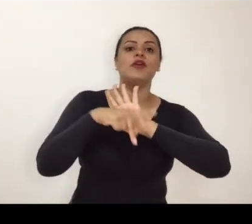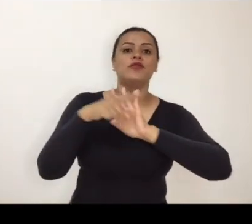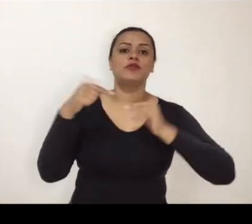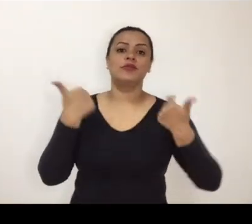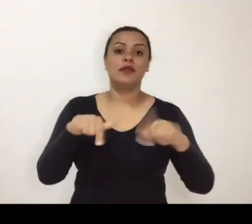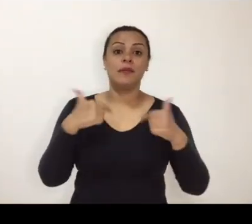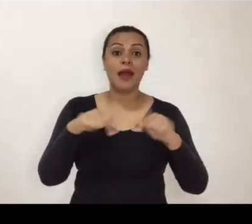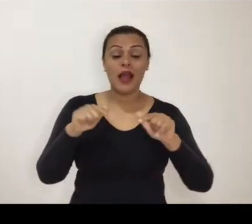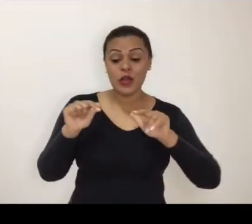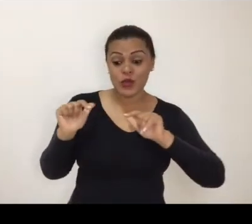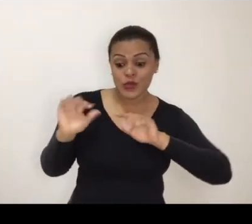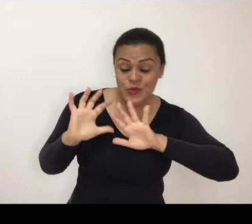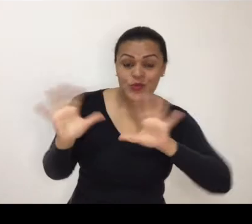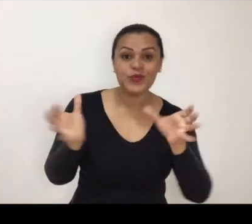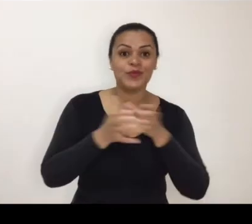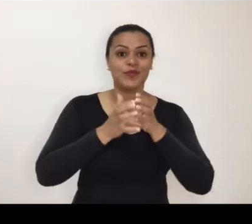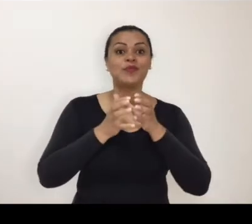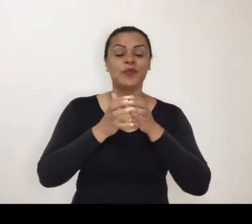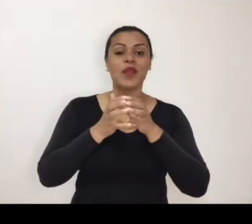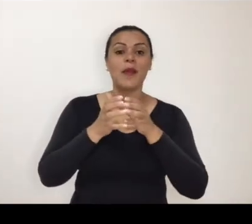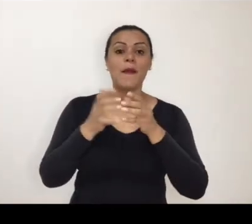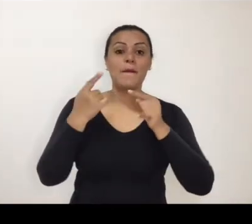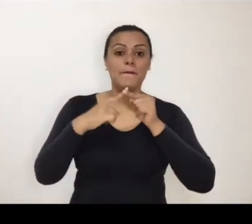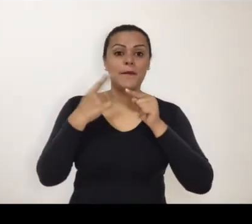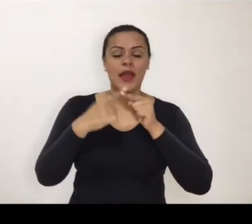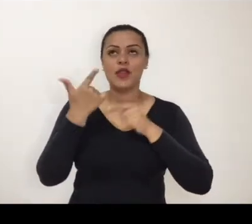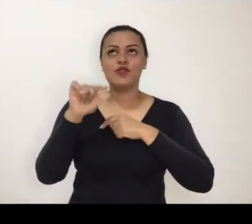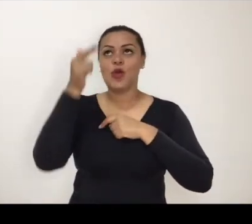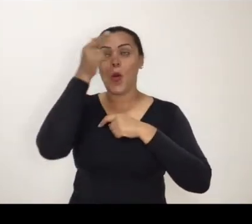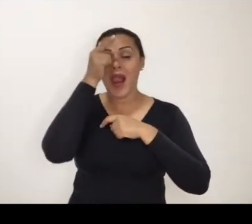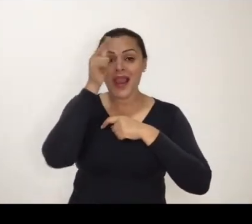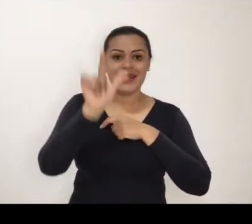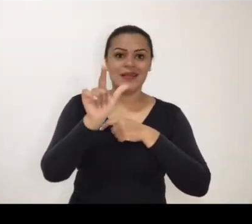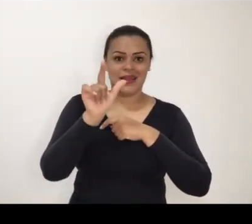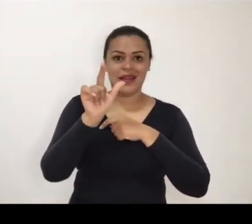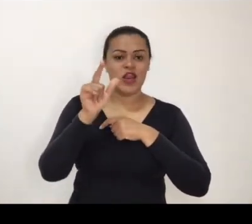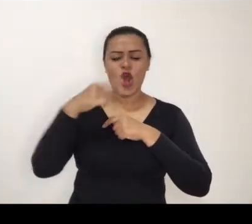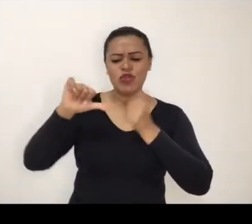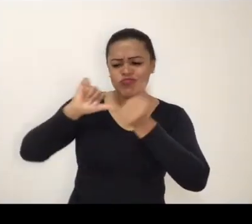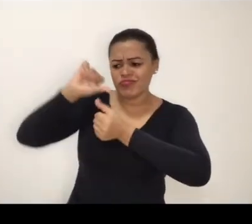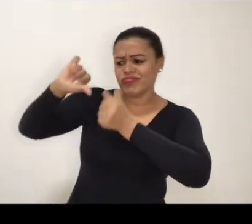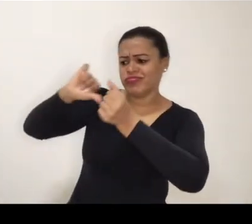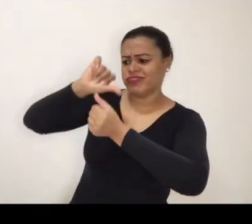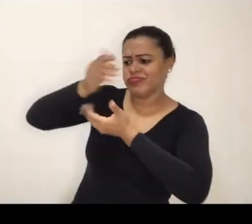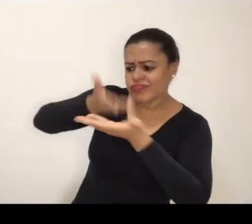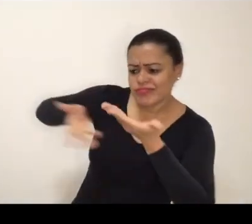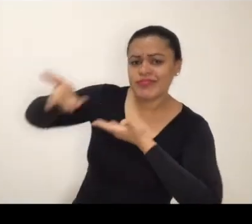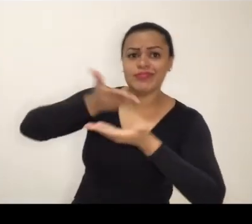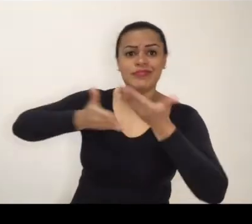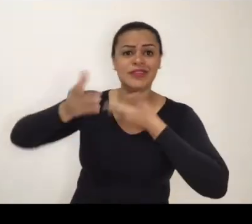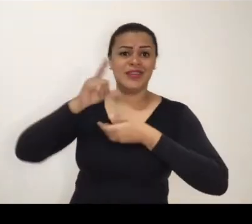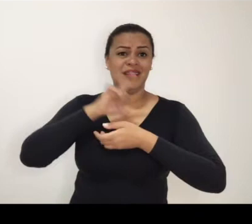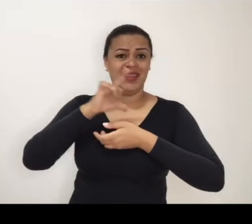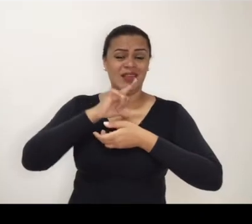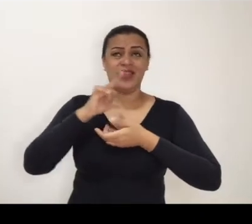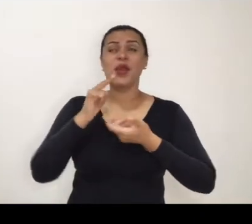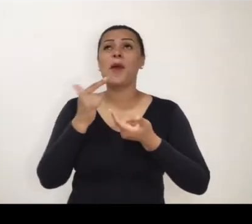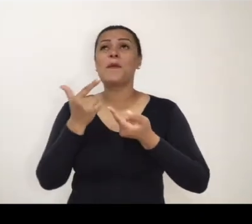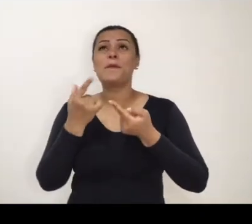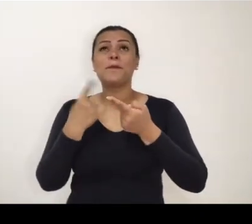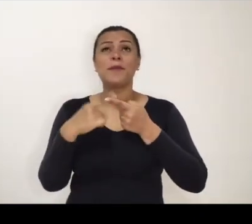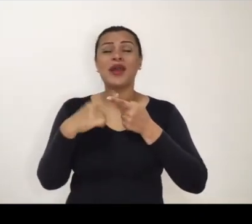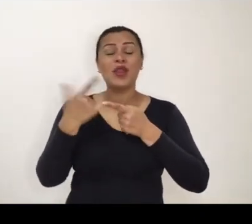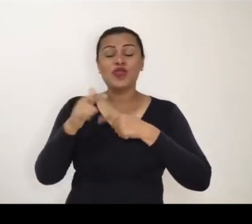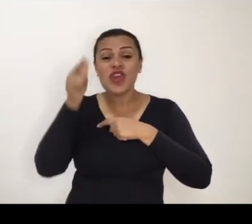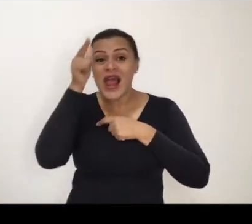do coletivo, porque não existia uma liderança, a gente era bastante rotativo. Isso tinha várias implicações, porque não tinha quem liderava, a